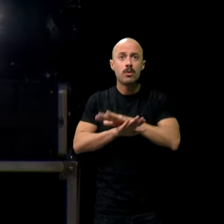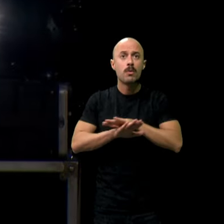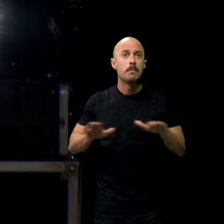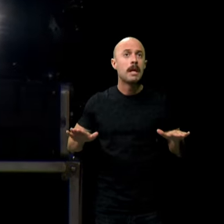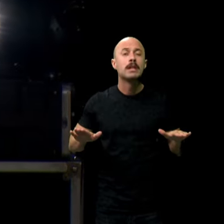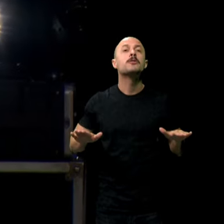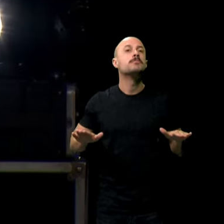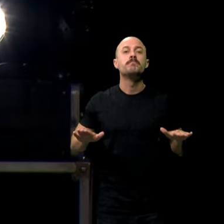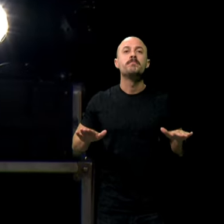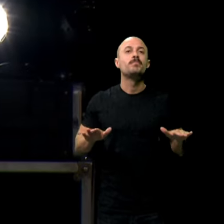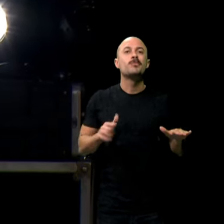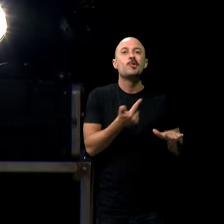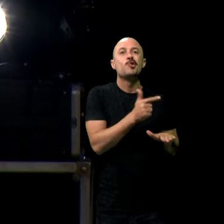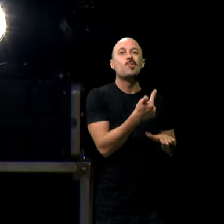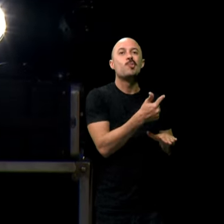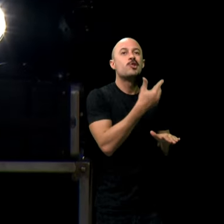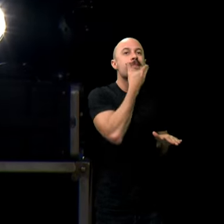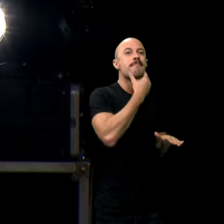sem paternidade,